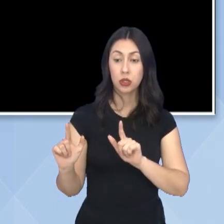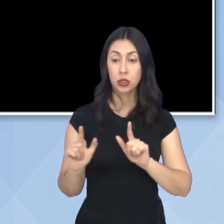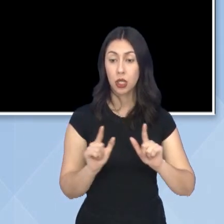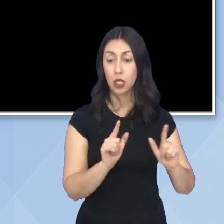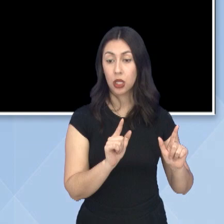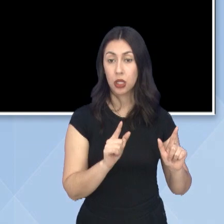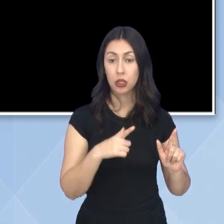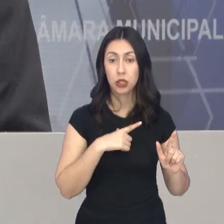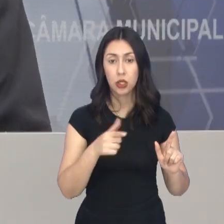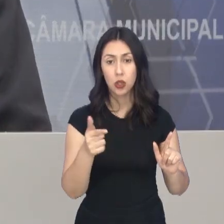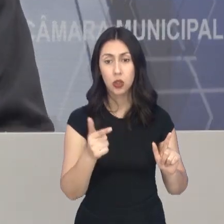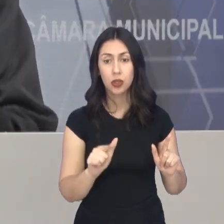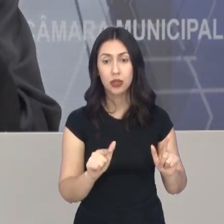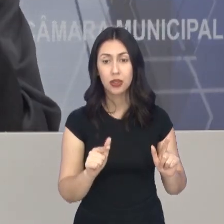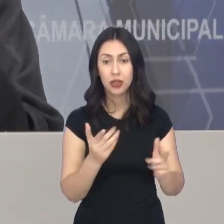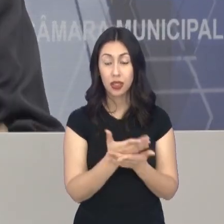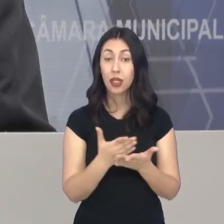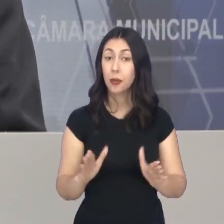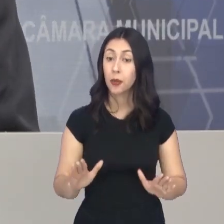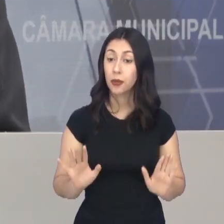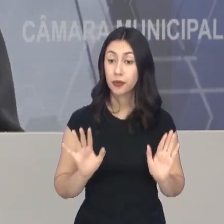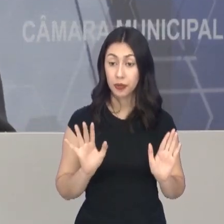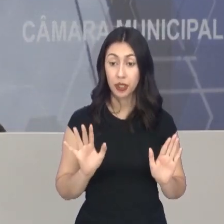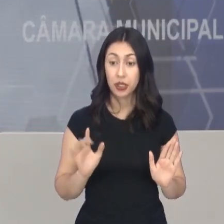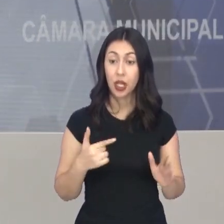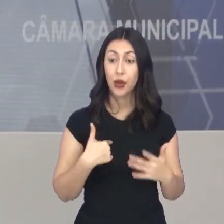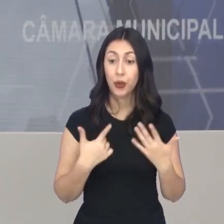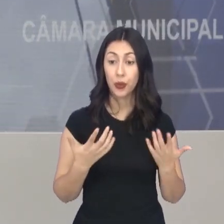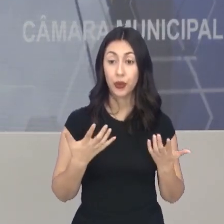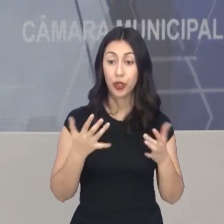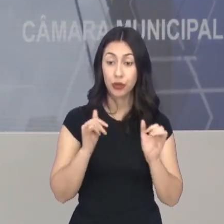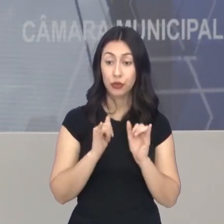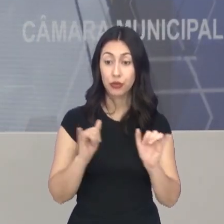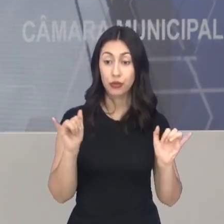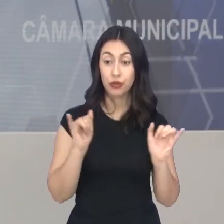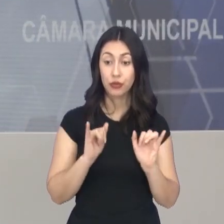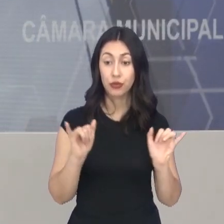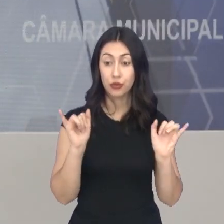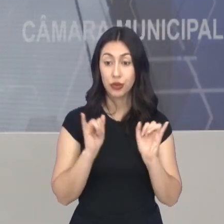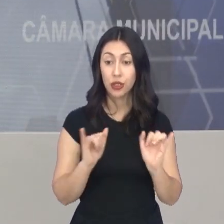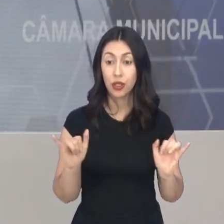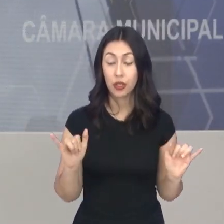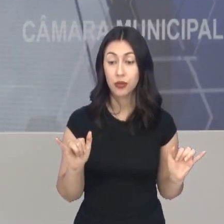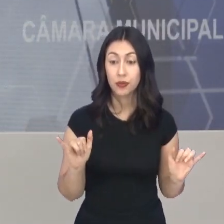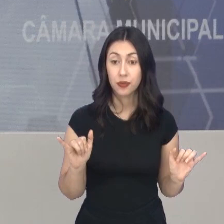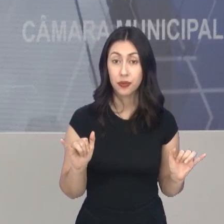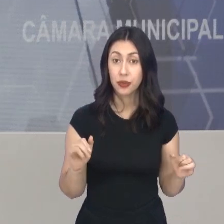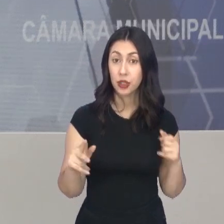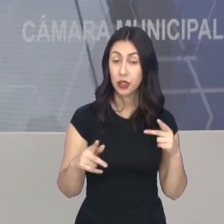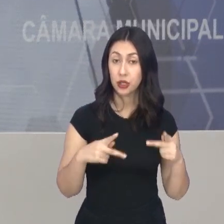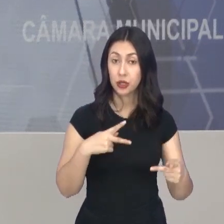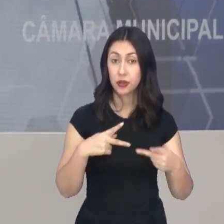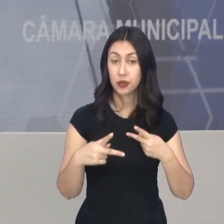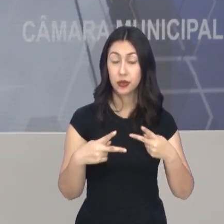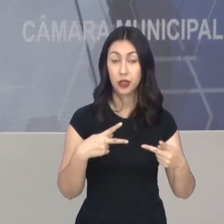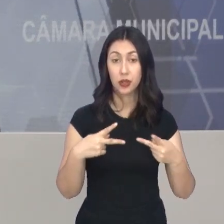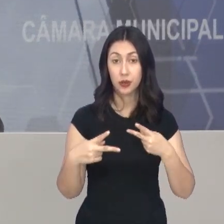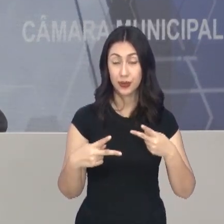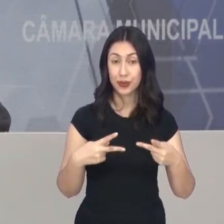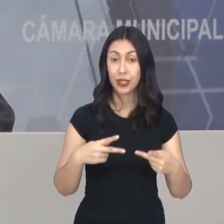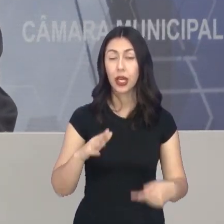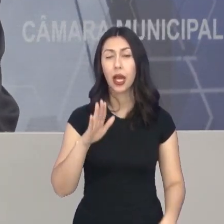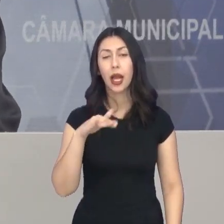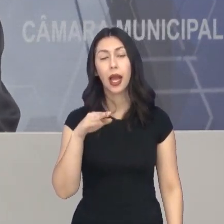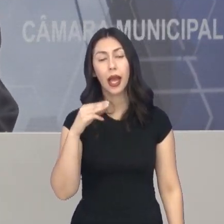tela, se tem mais uma, acho que acabou, mas eu faço questão de dizer, São José dos Campos, vereador